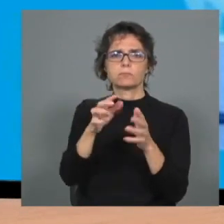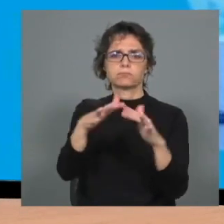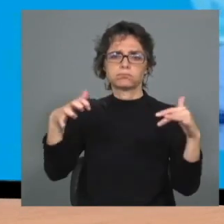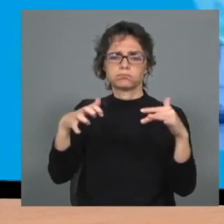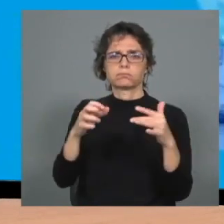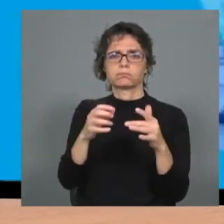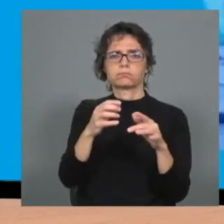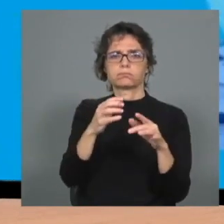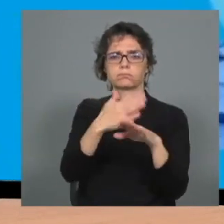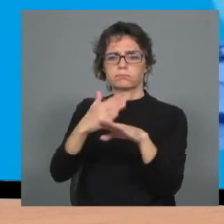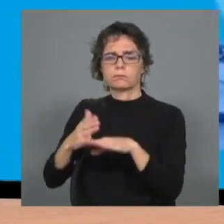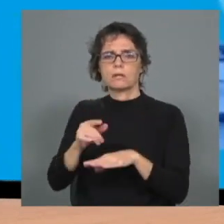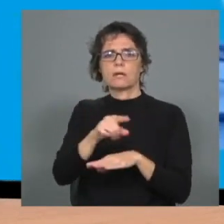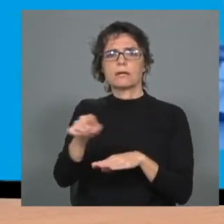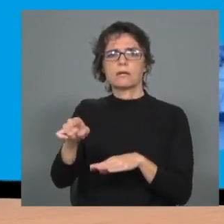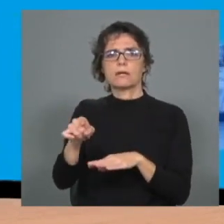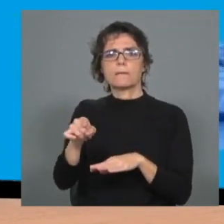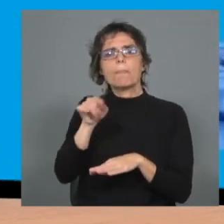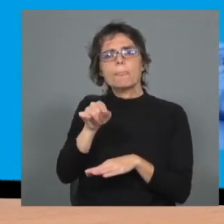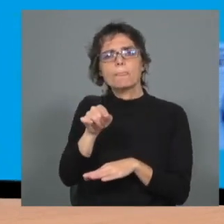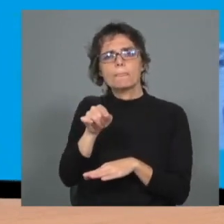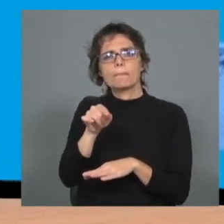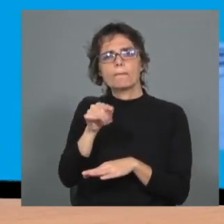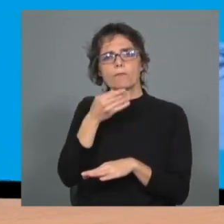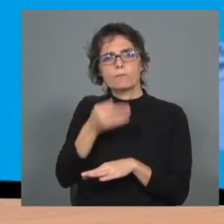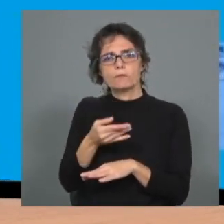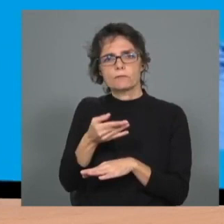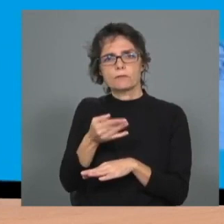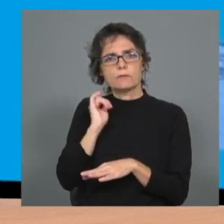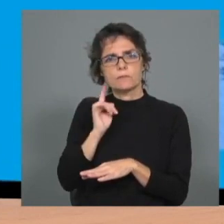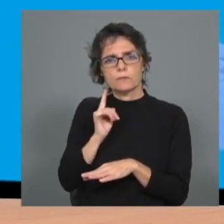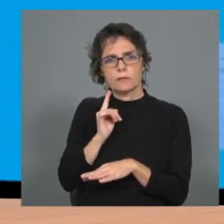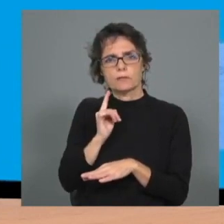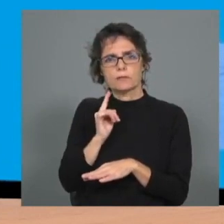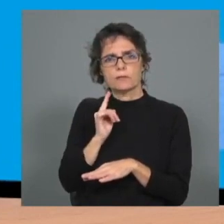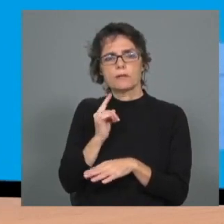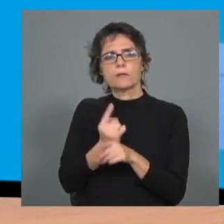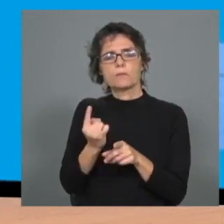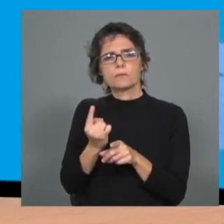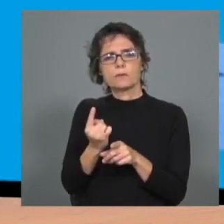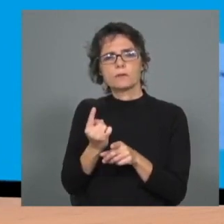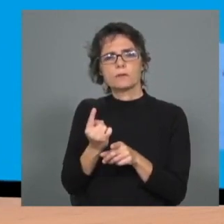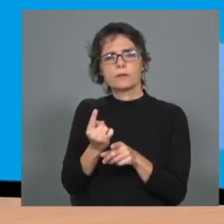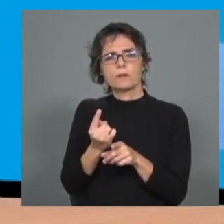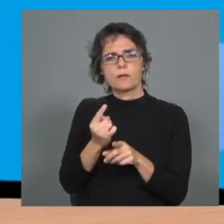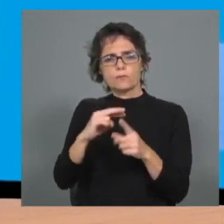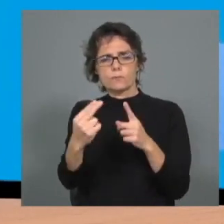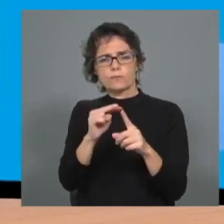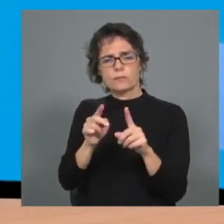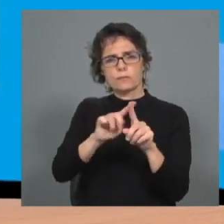tal, tem aqui uma experiência que vai gerar uma compreensão de várias